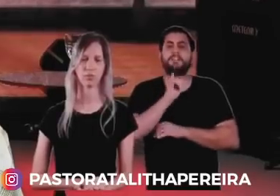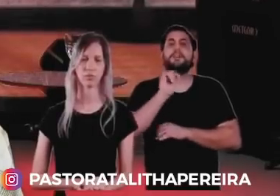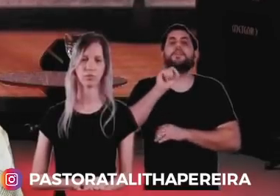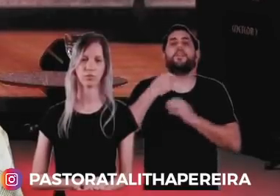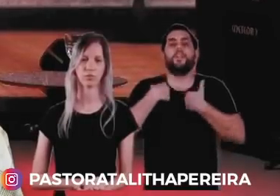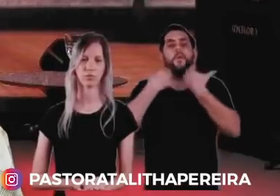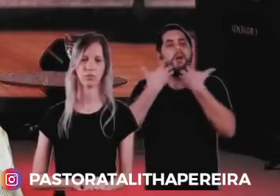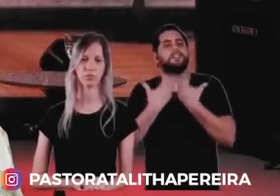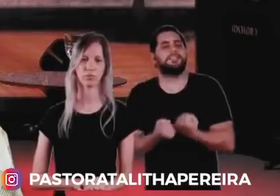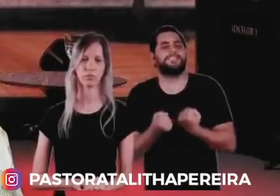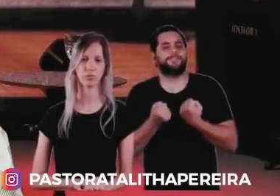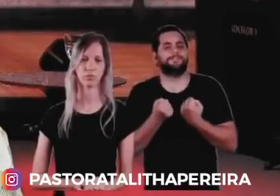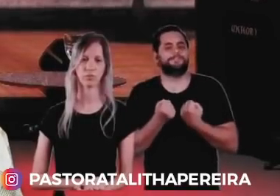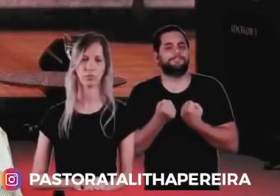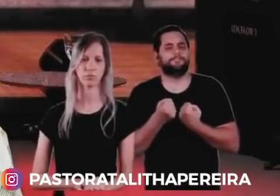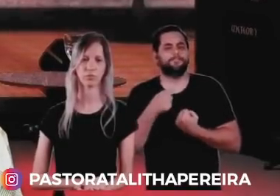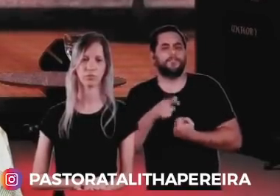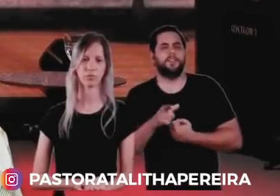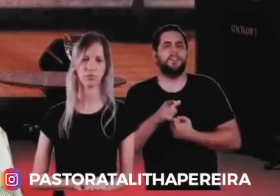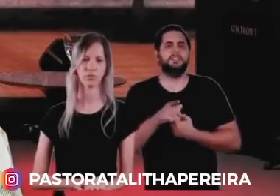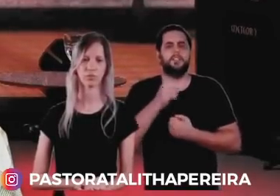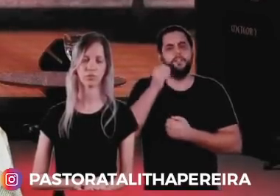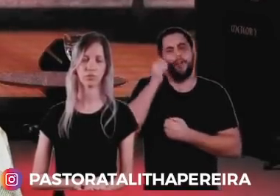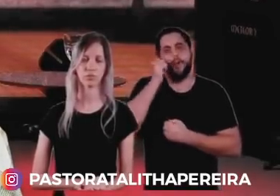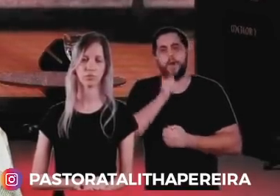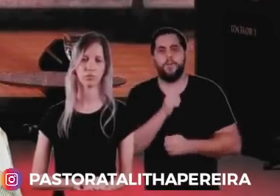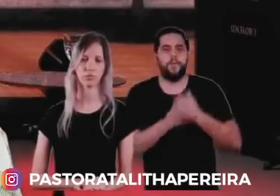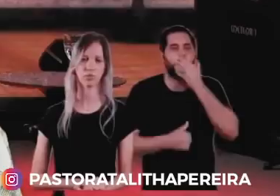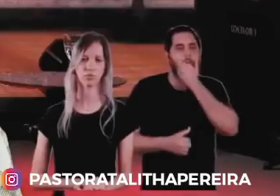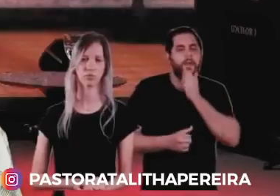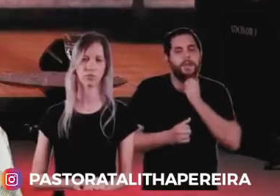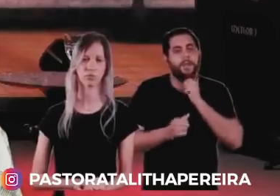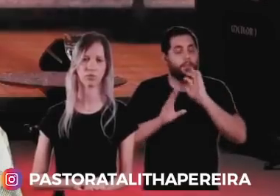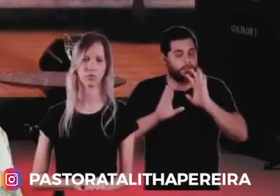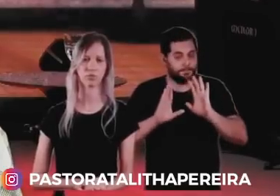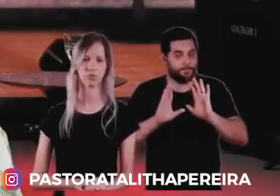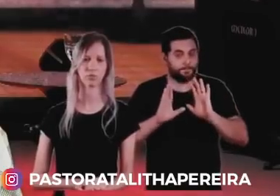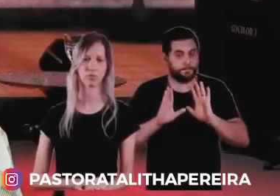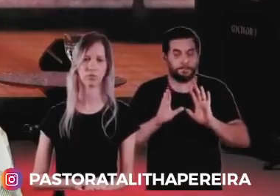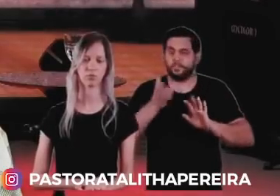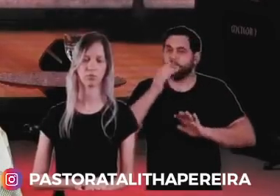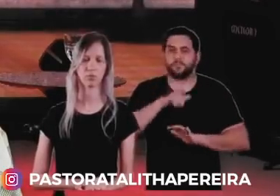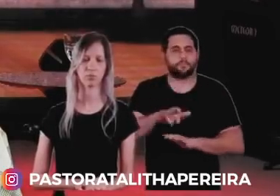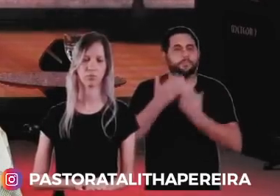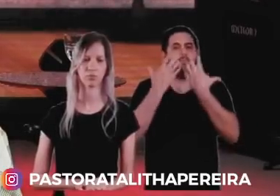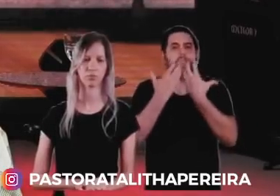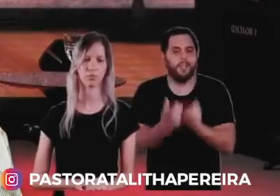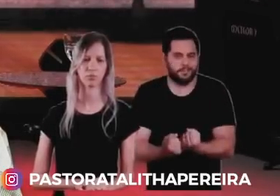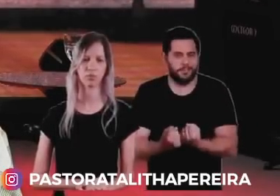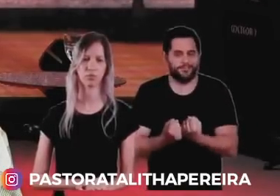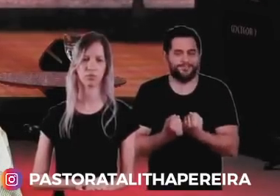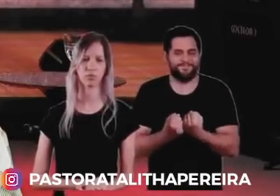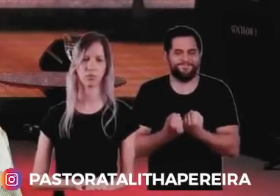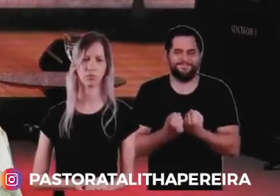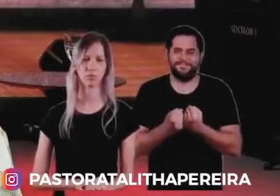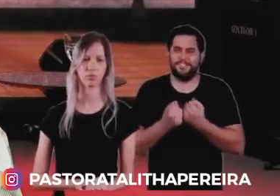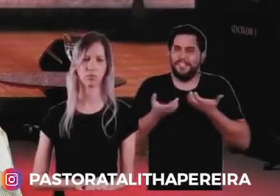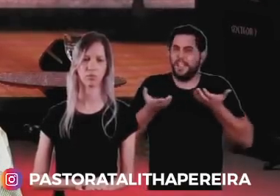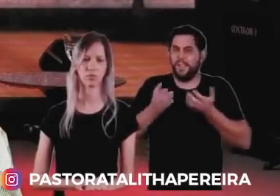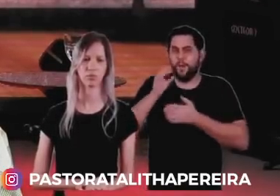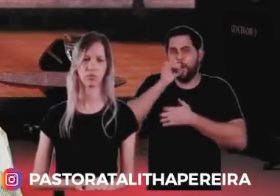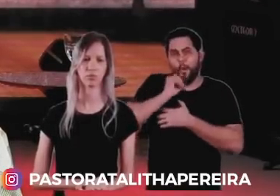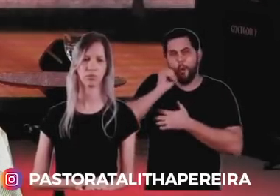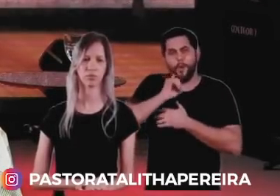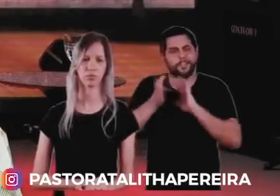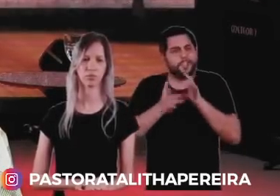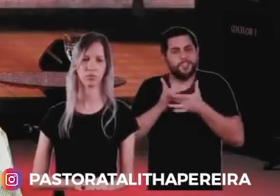eu aceito. Se for o cônjuge, se for a esposa, se for o esposo, você só vai colocar isso. É o oi Jesus que